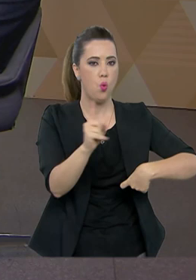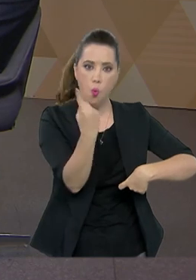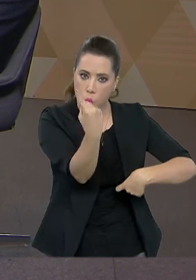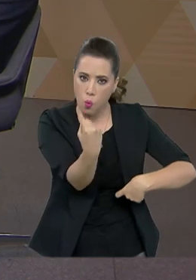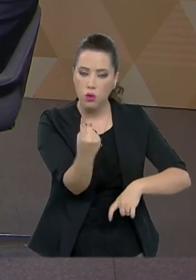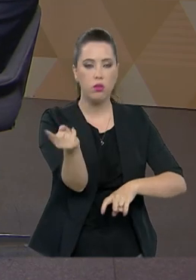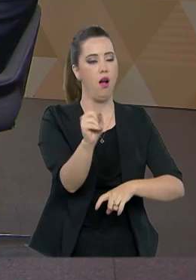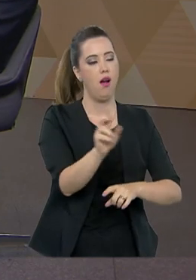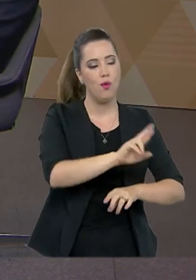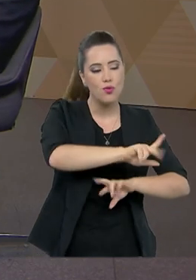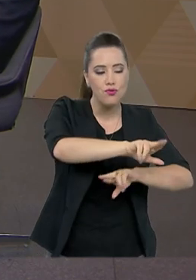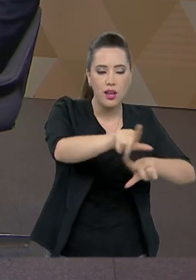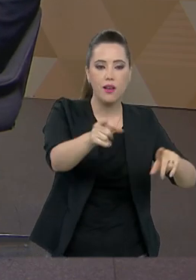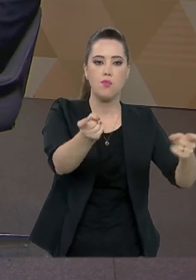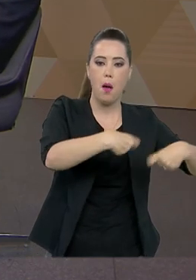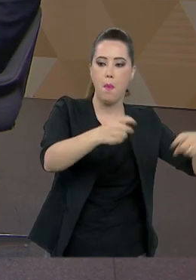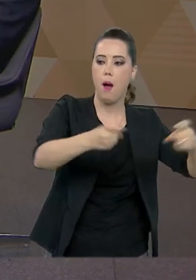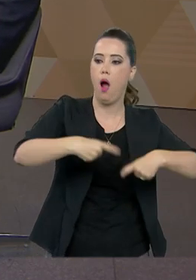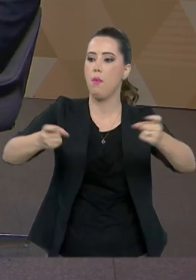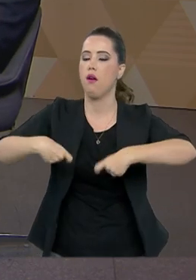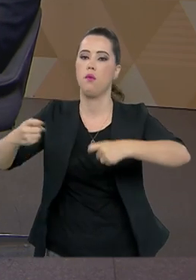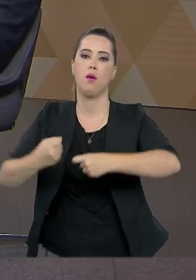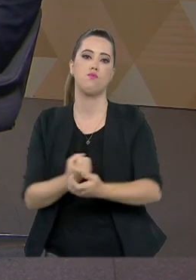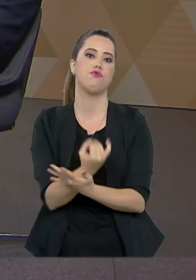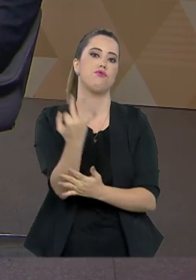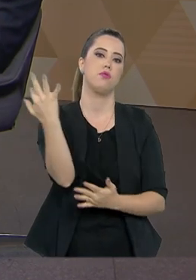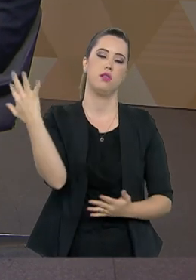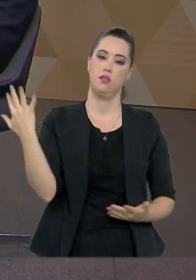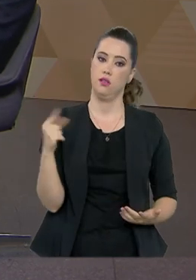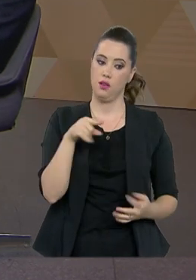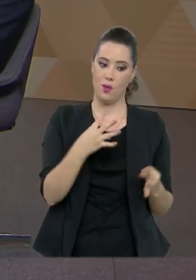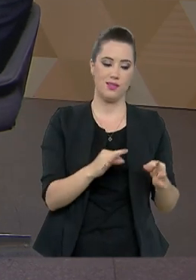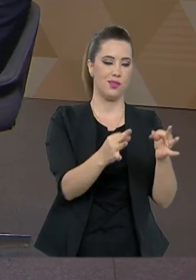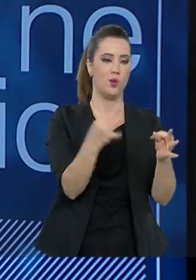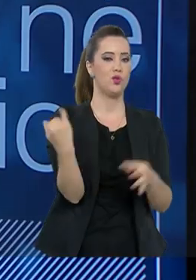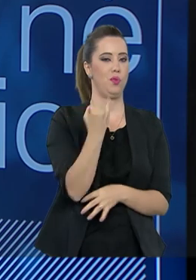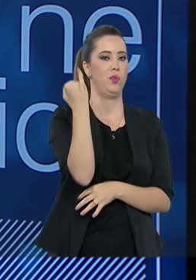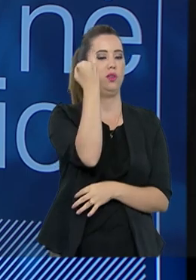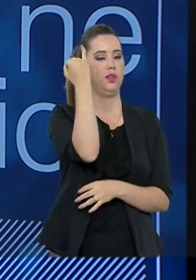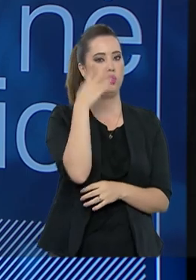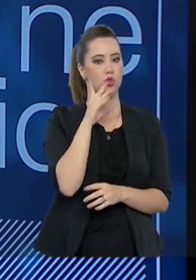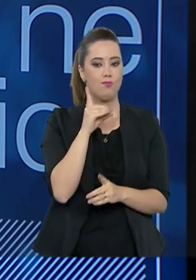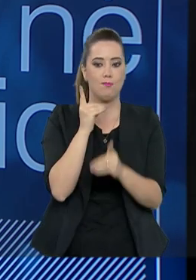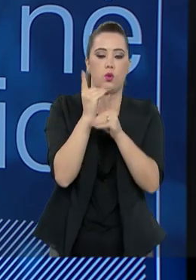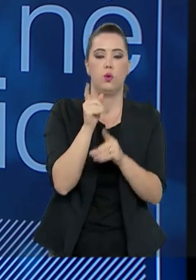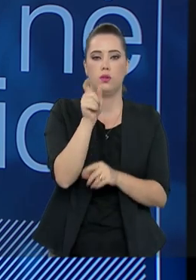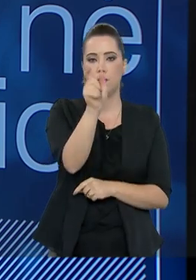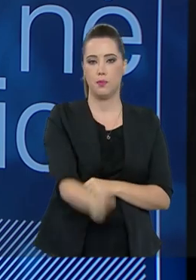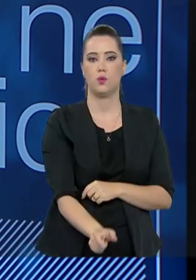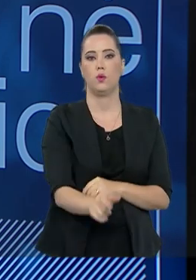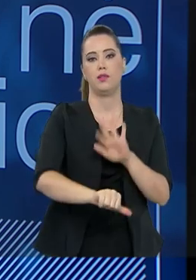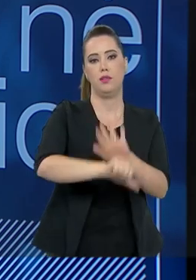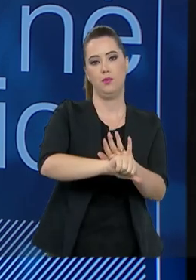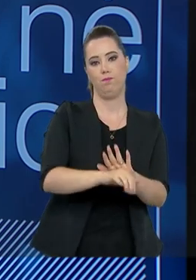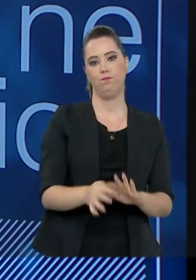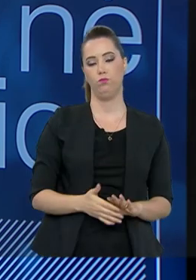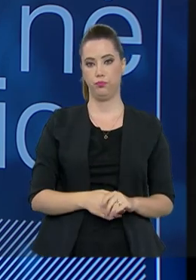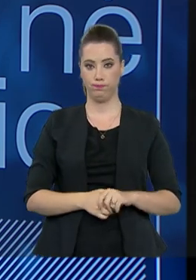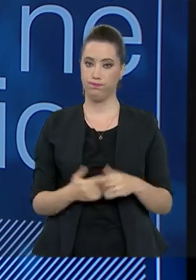ele comete vários. Então, isso faz com que essa tecnologia seja muito poderosa para investigar esses crimes. Só